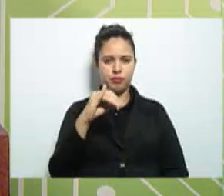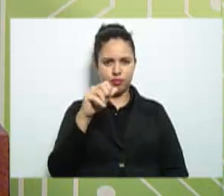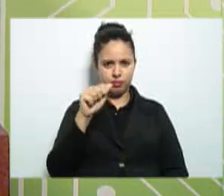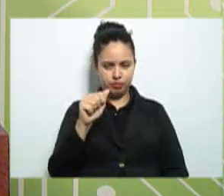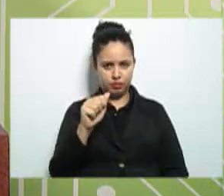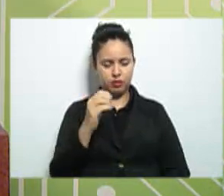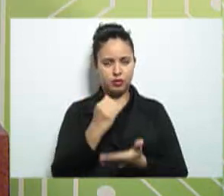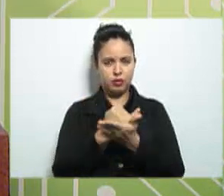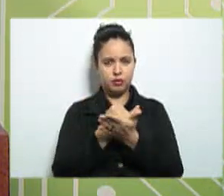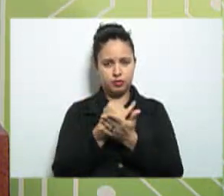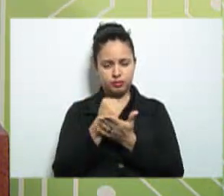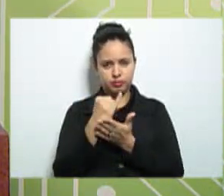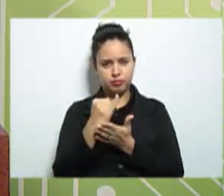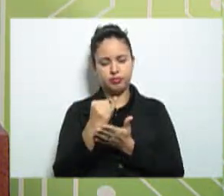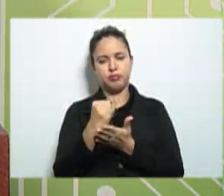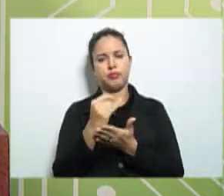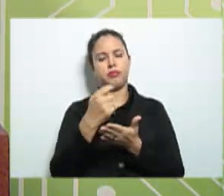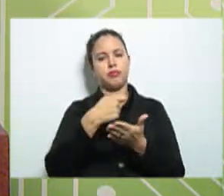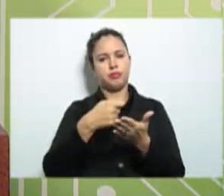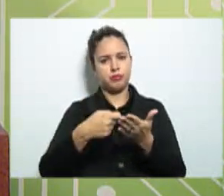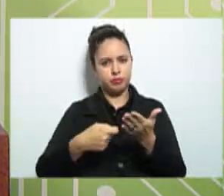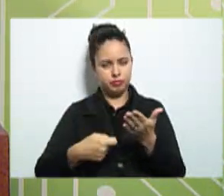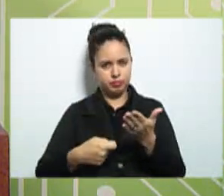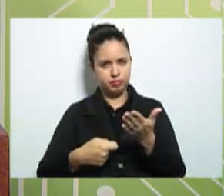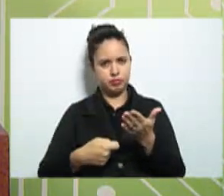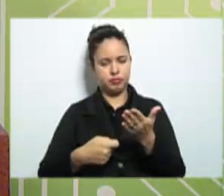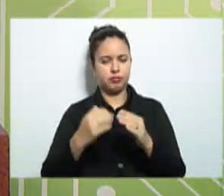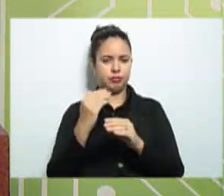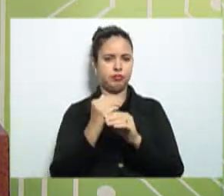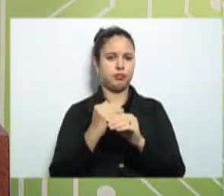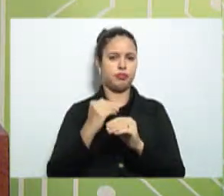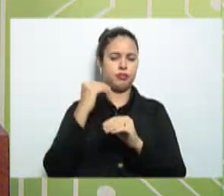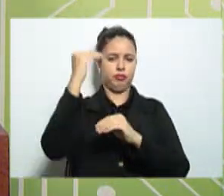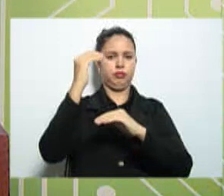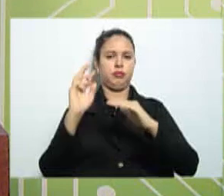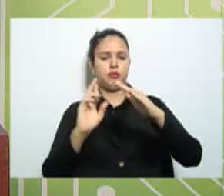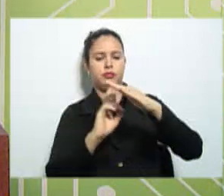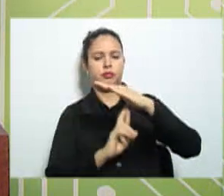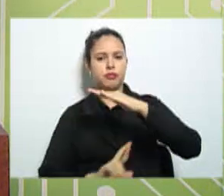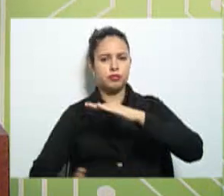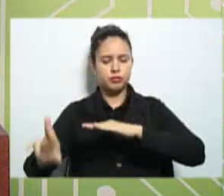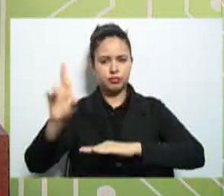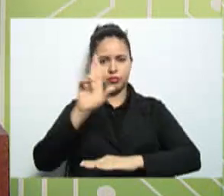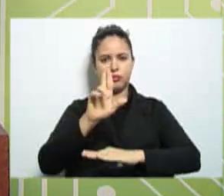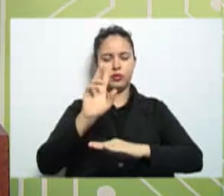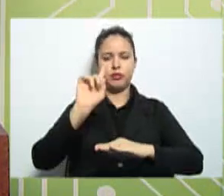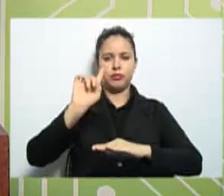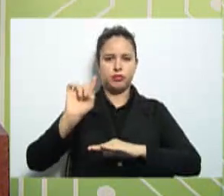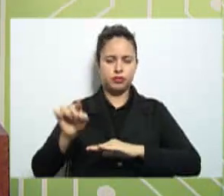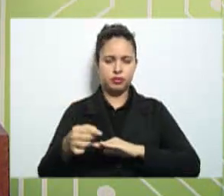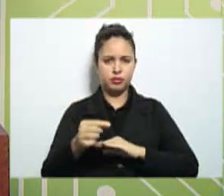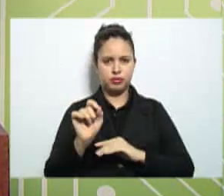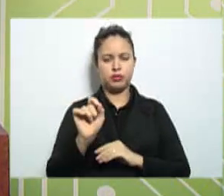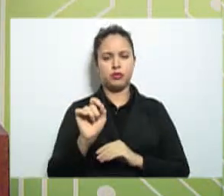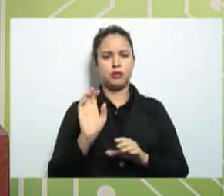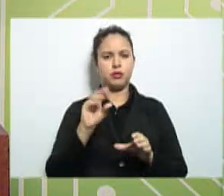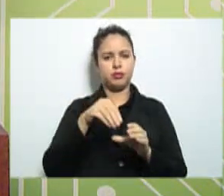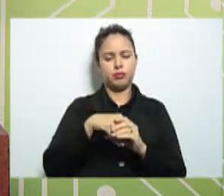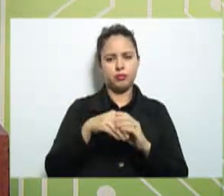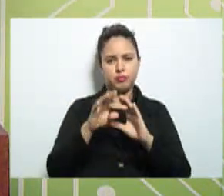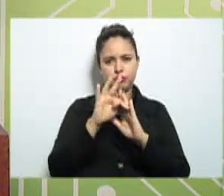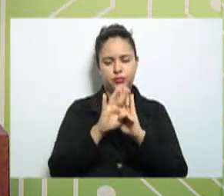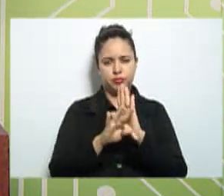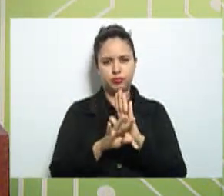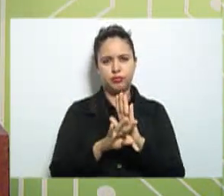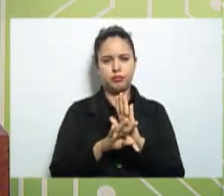eu vou dizer magnífico reitor, vírgula, porque o vocativo sempre deve ser seguido de vírgula. Dentro do texto, eu vou dizer